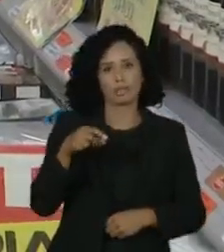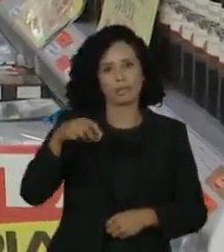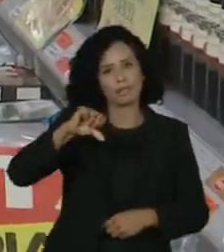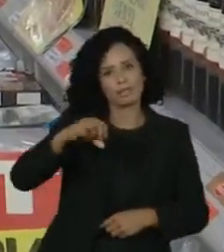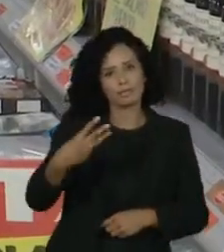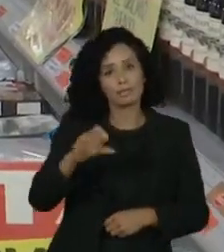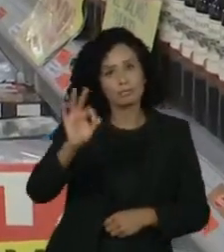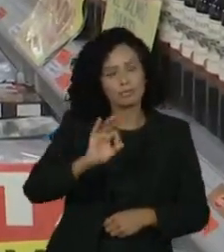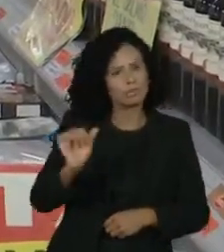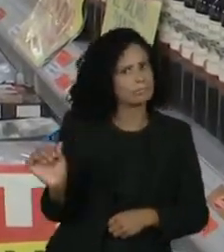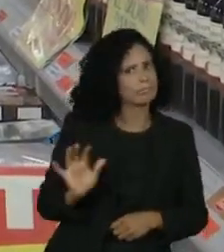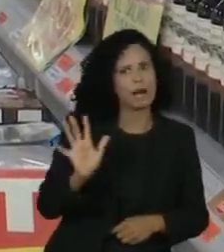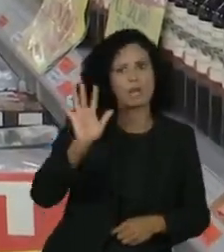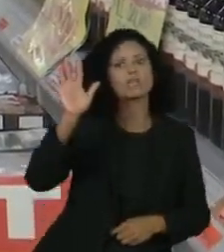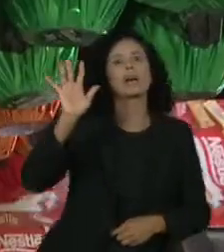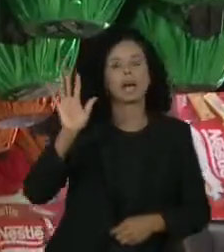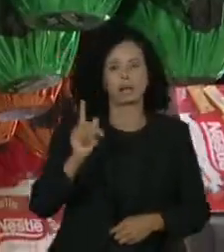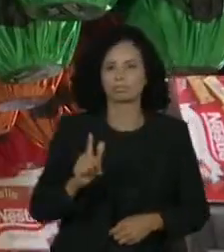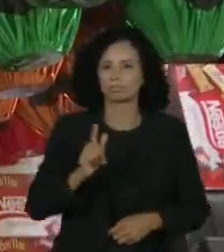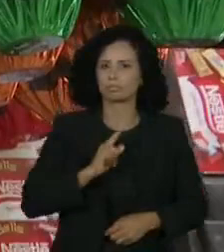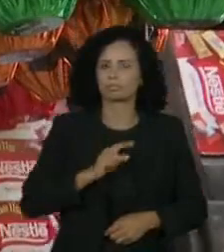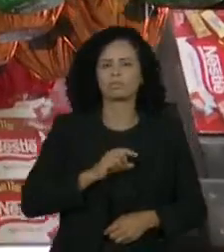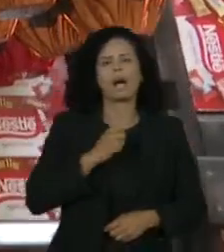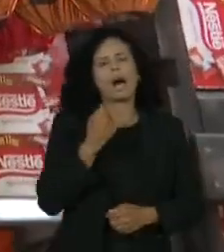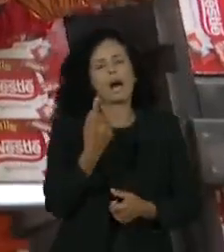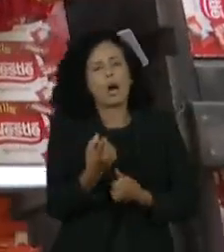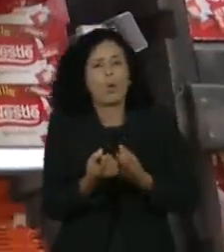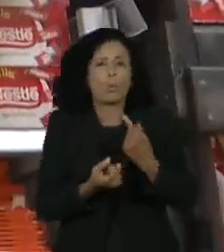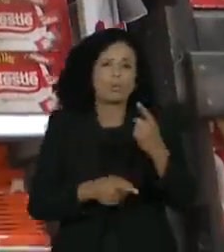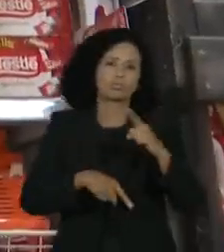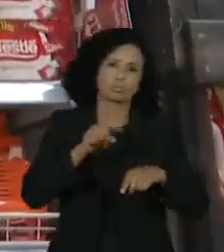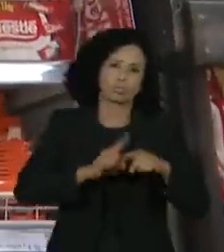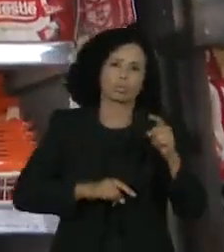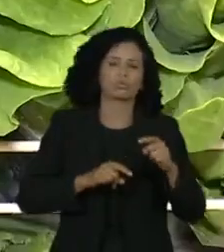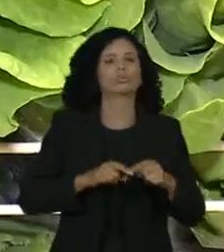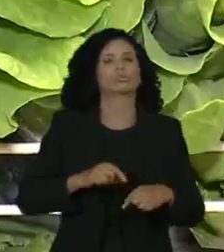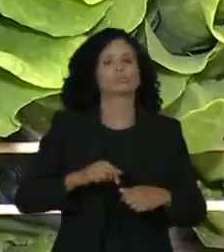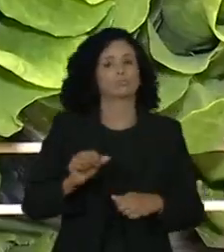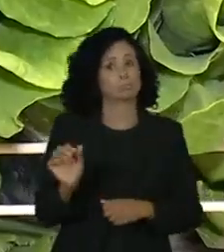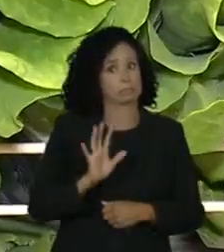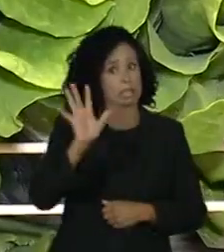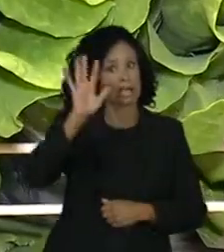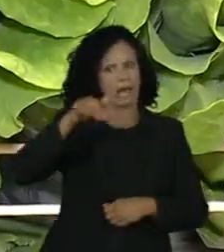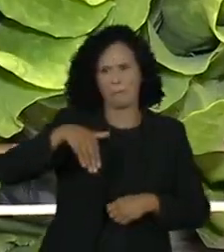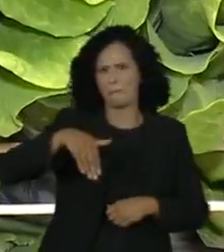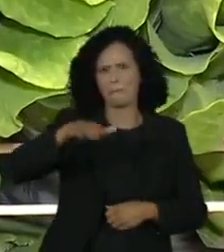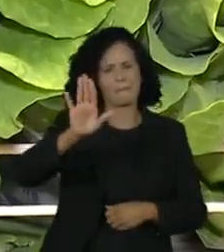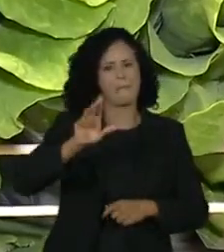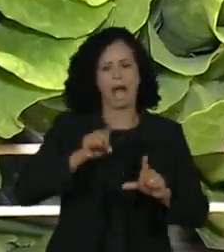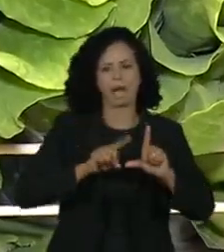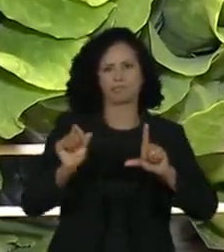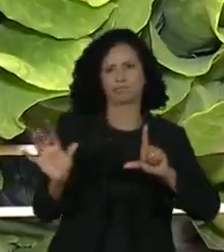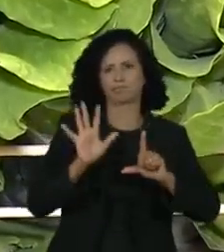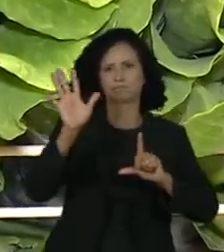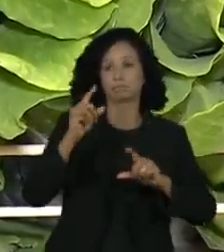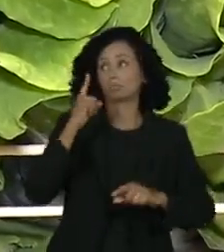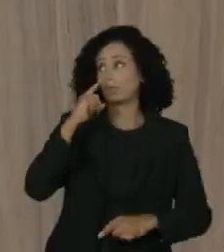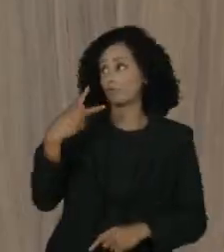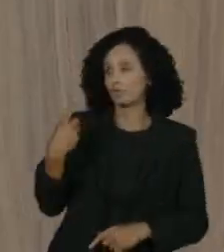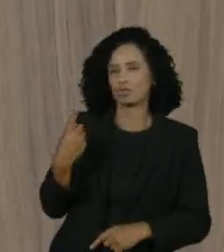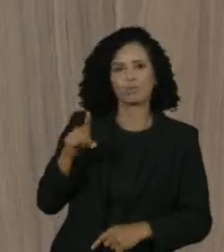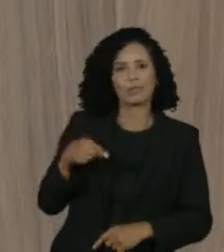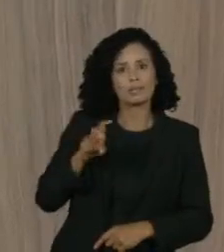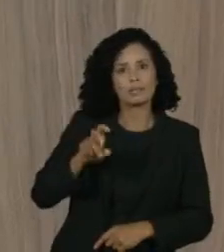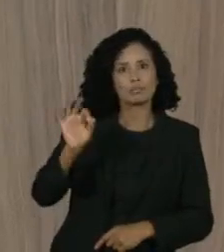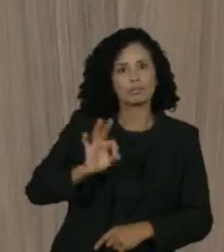3,93% mais caros. Mas alguns itens tiveram aumento bem acima da inflação. A couve teve alta de 21,5%,